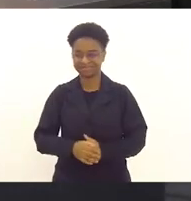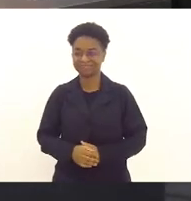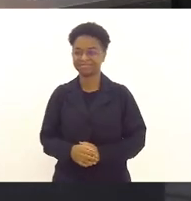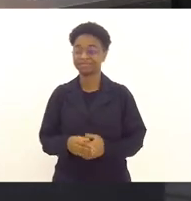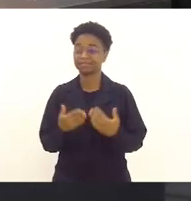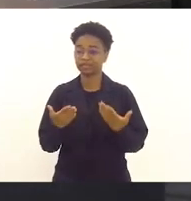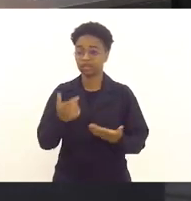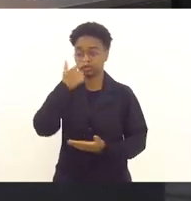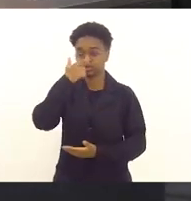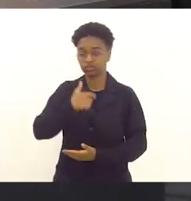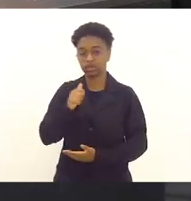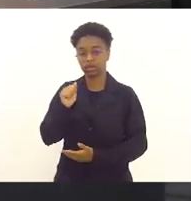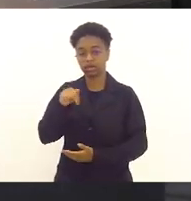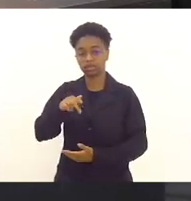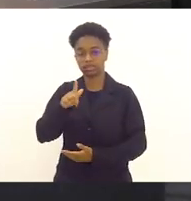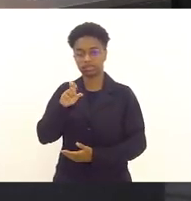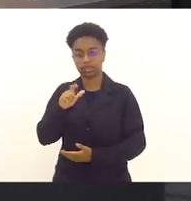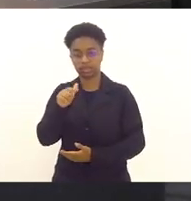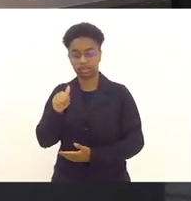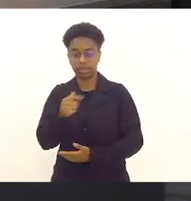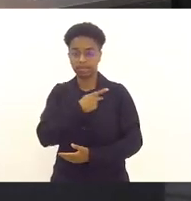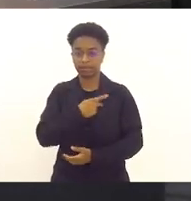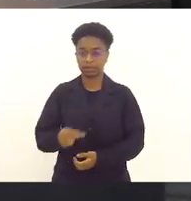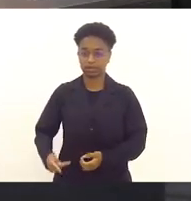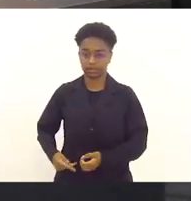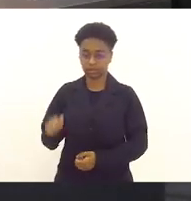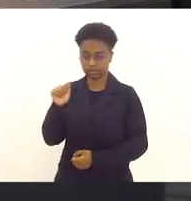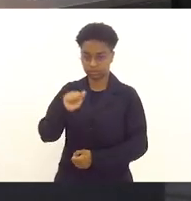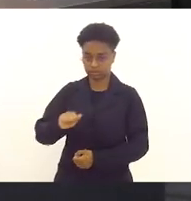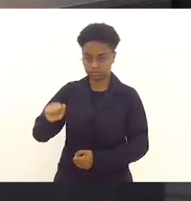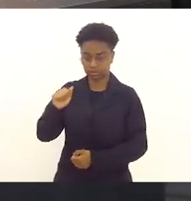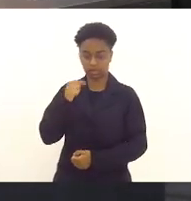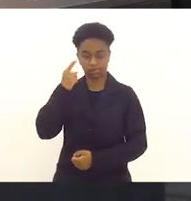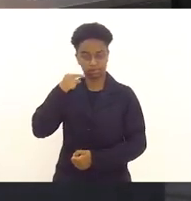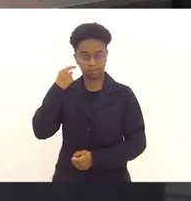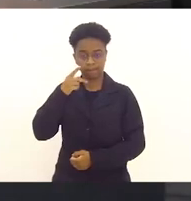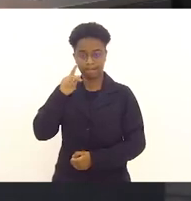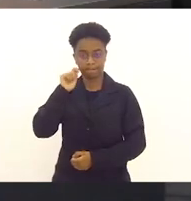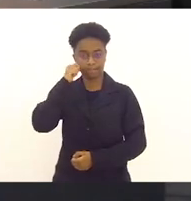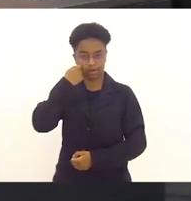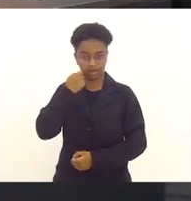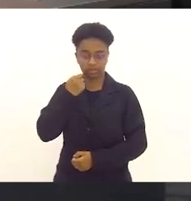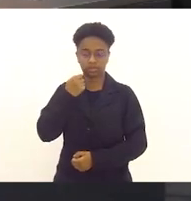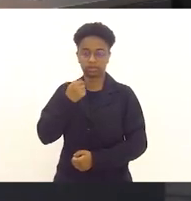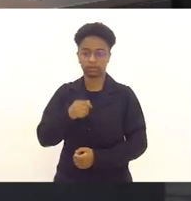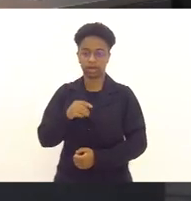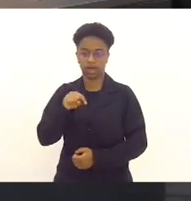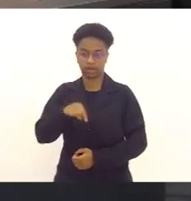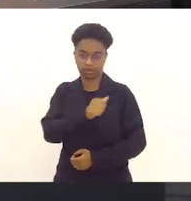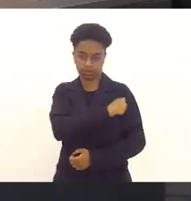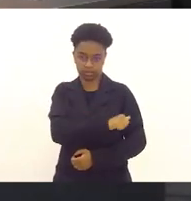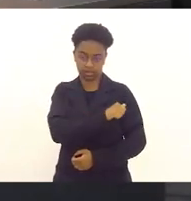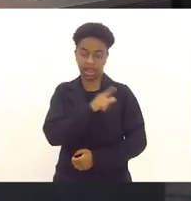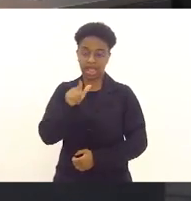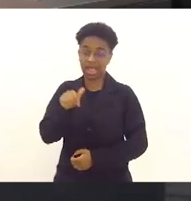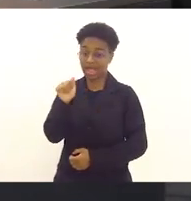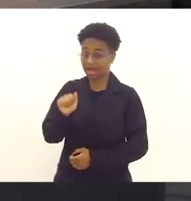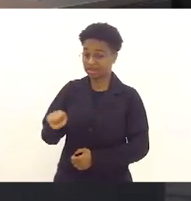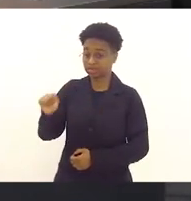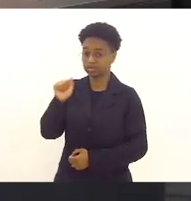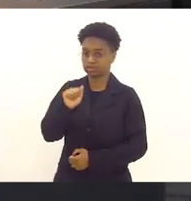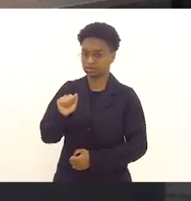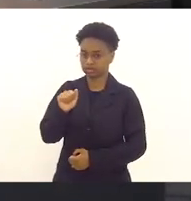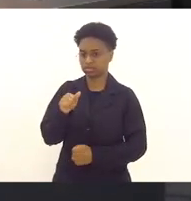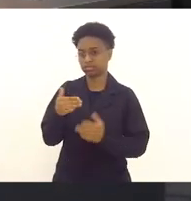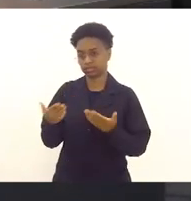eu sou Ângela Bosque em banco presidente da associação advocacia preta carioca moja é uma associação né